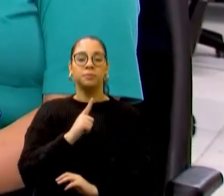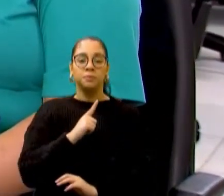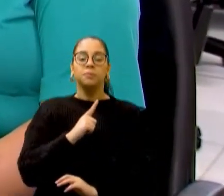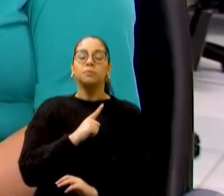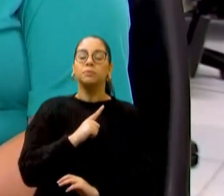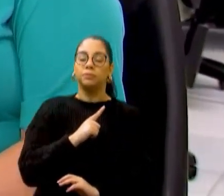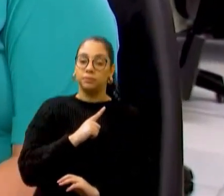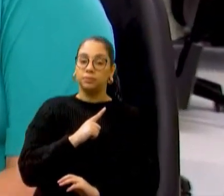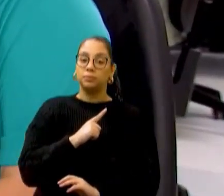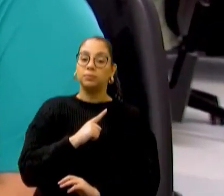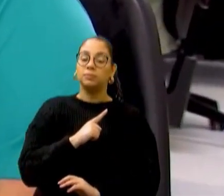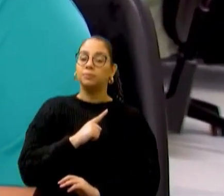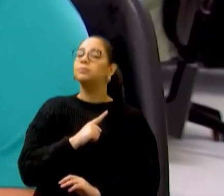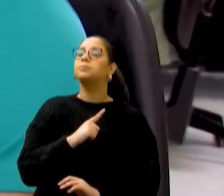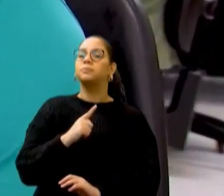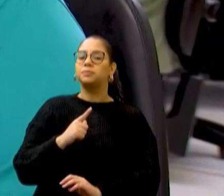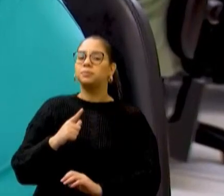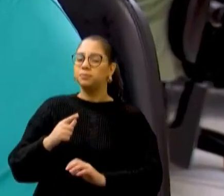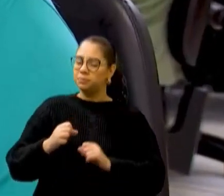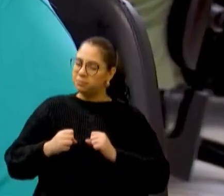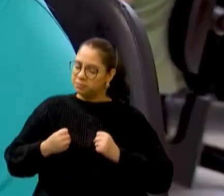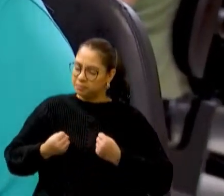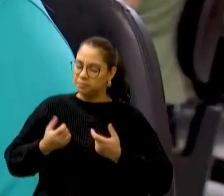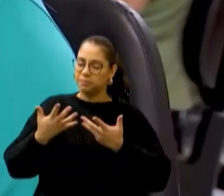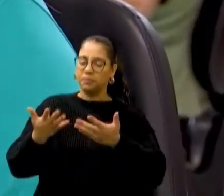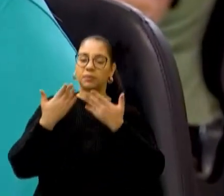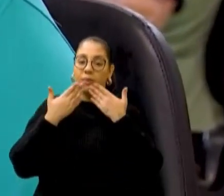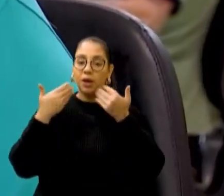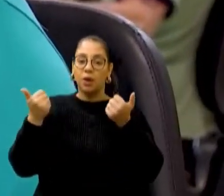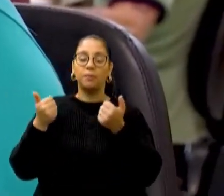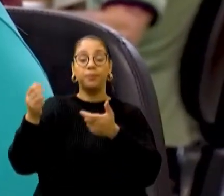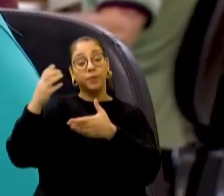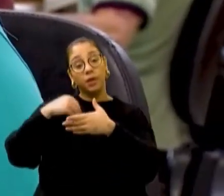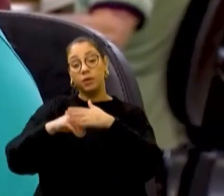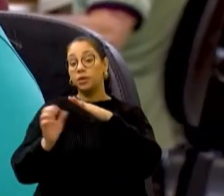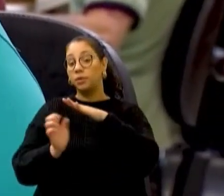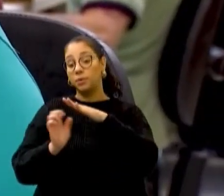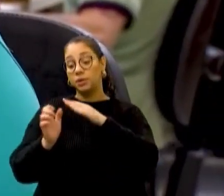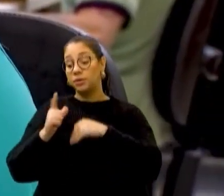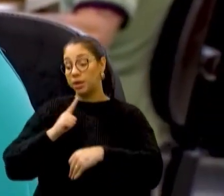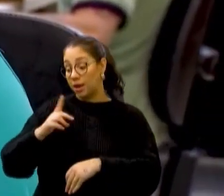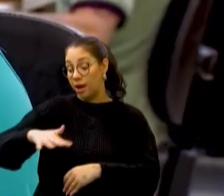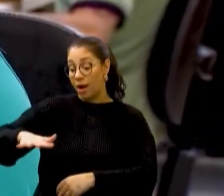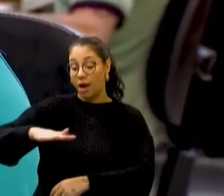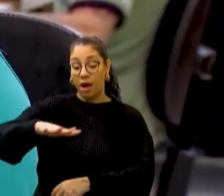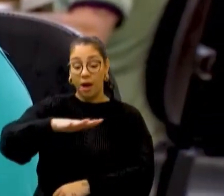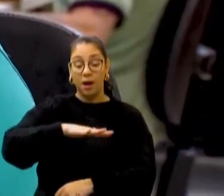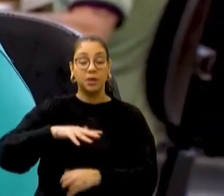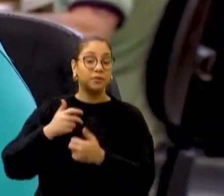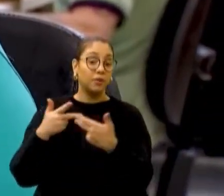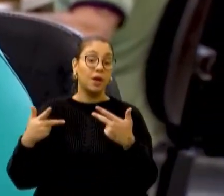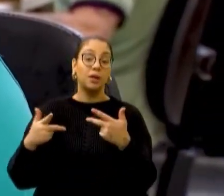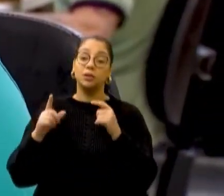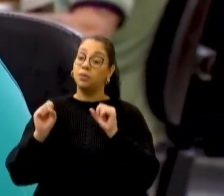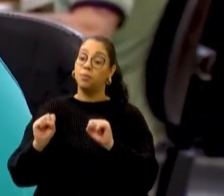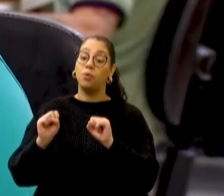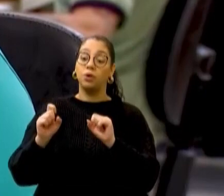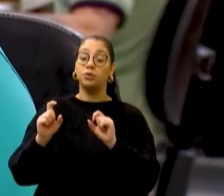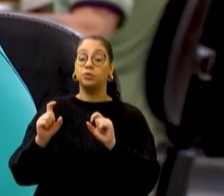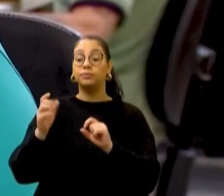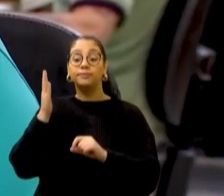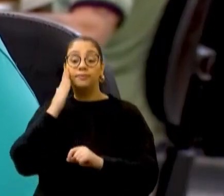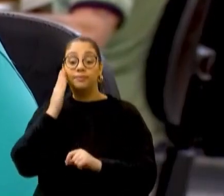reconhecido você vê o seu melhor e ali dentro de uma empresa você tem várias áreas então você pode